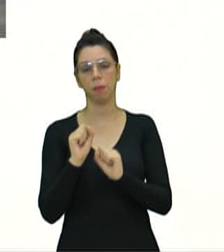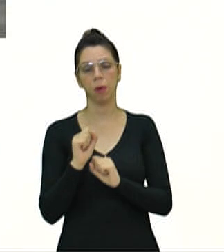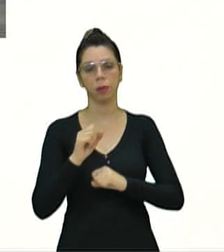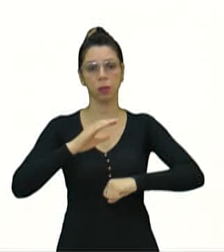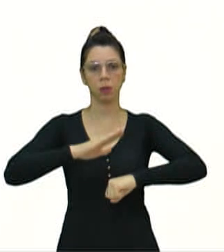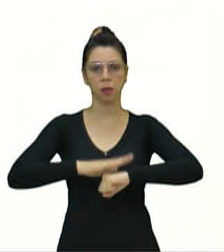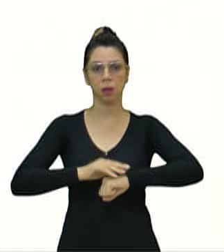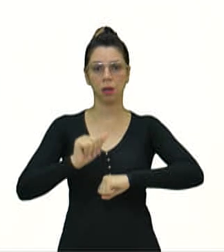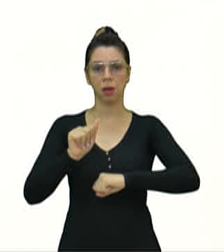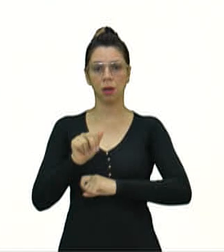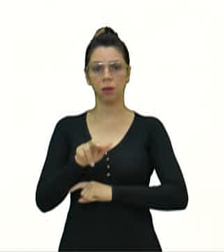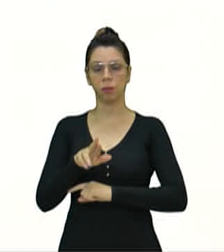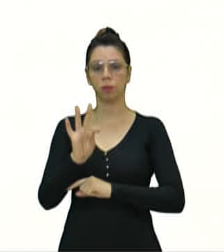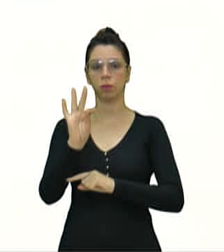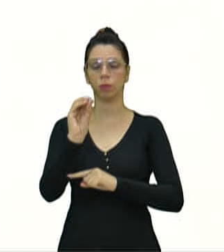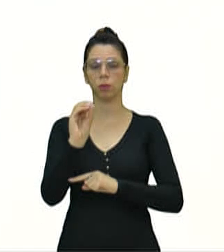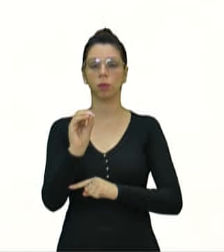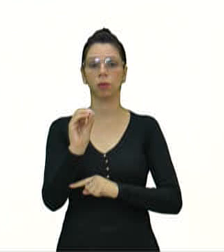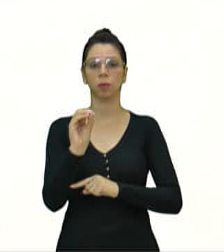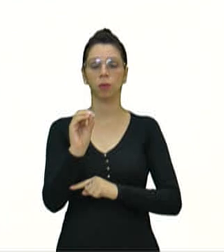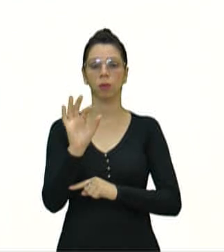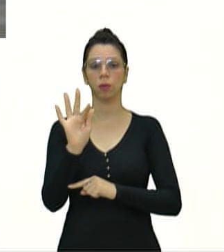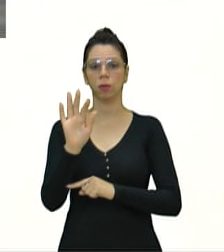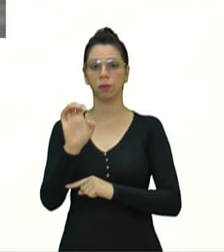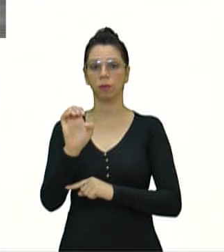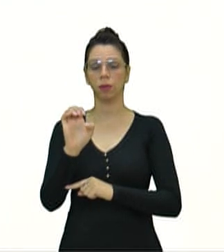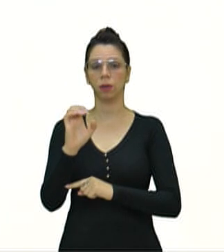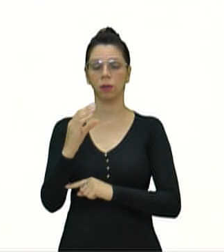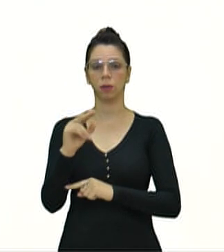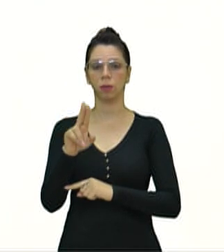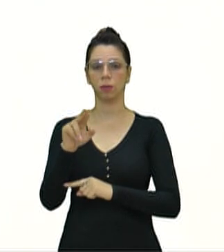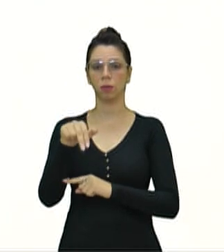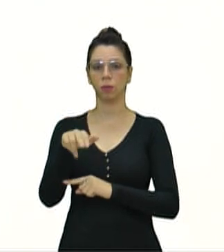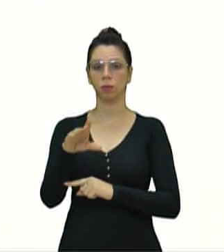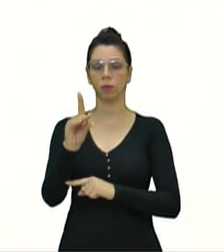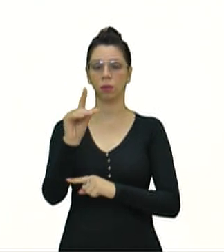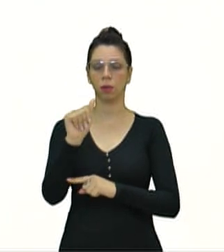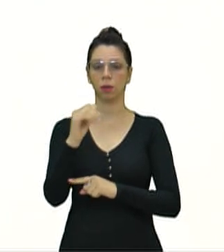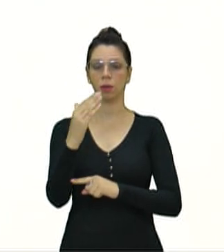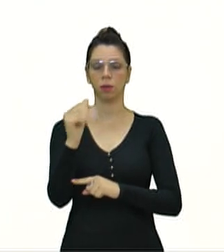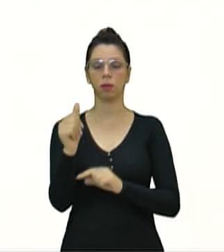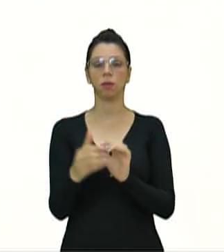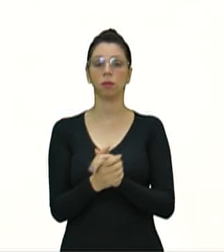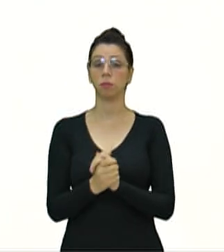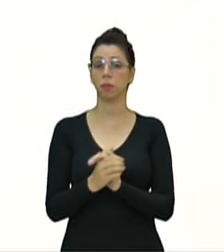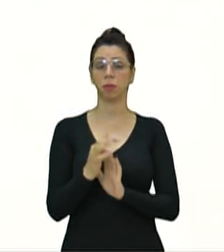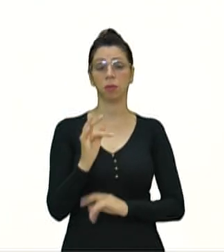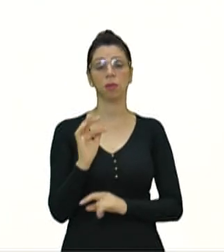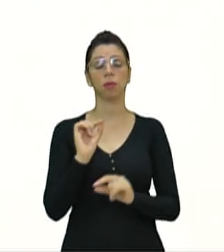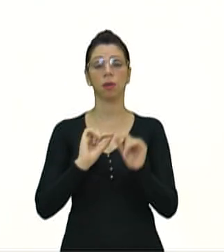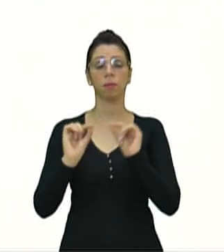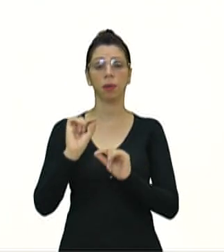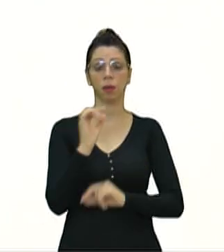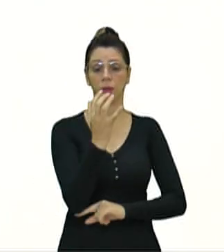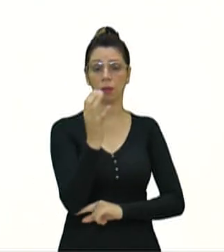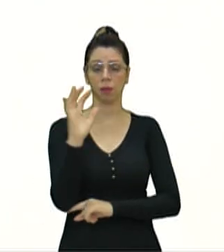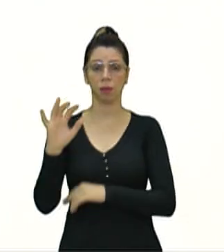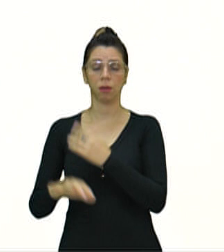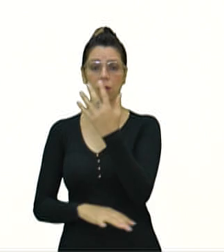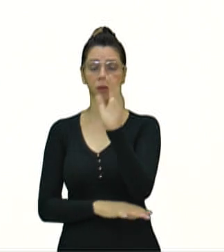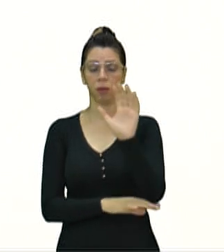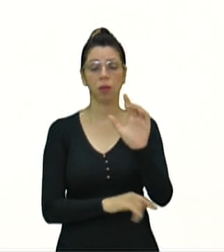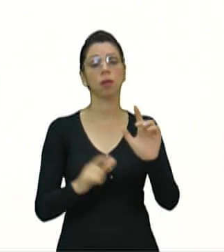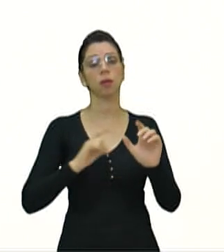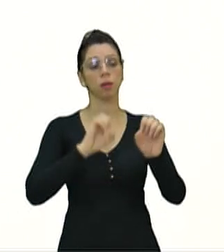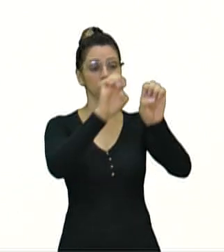né? Voltando aqui no caramujo, ele é um indivíduo que se autofecunda. E na planta aqui também existe a estrutura